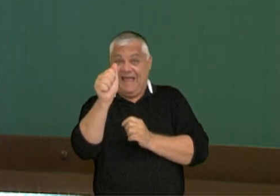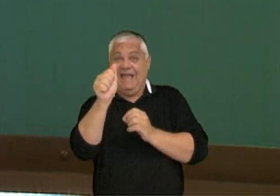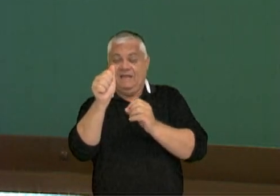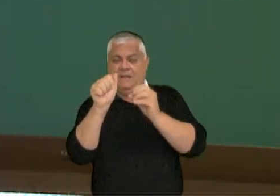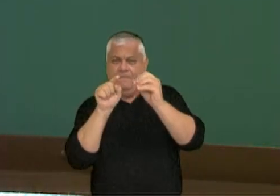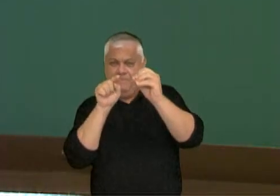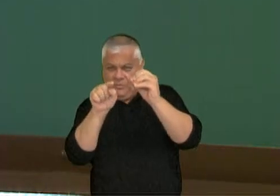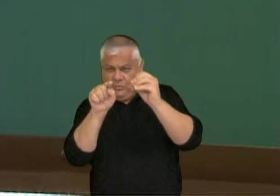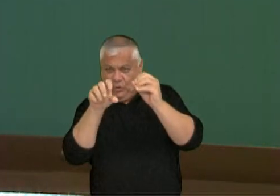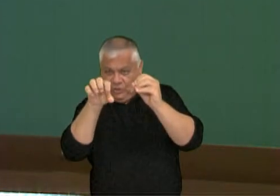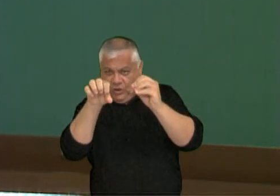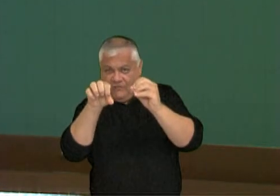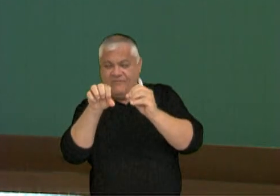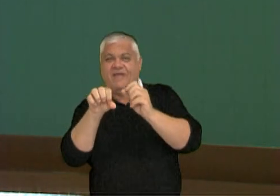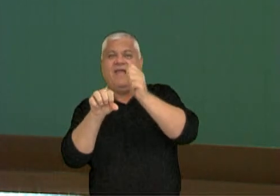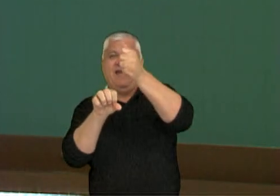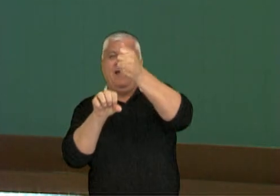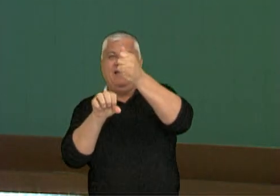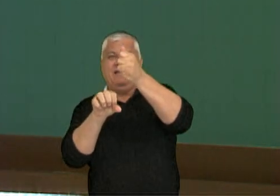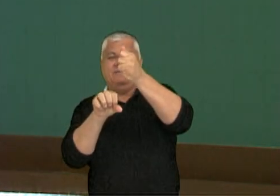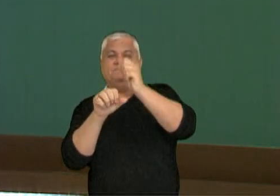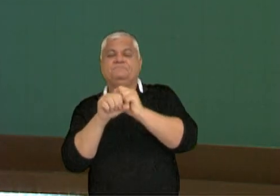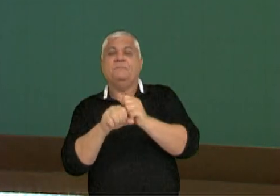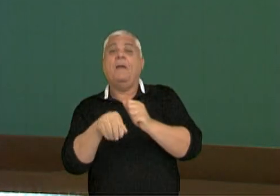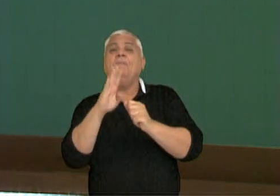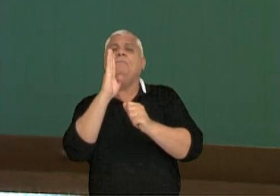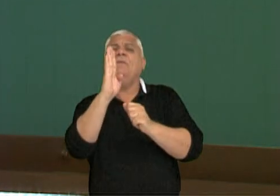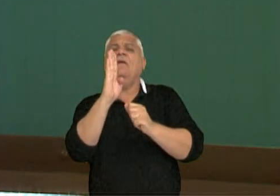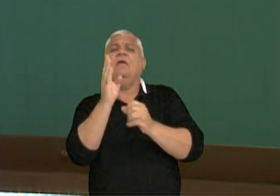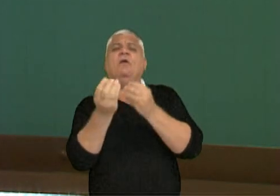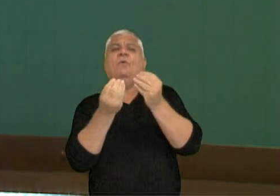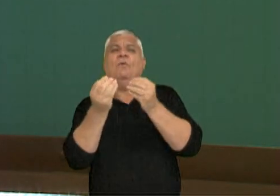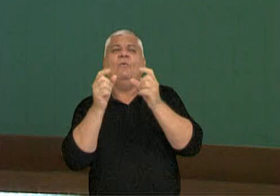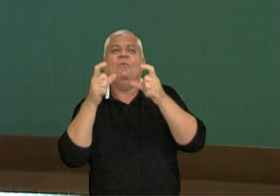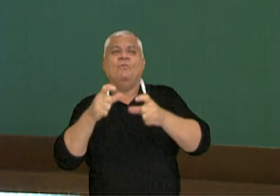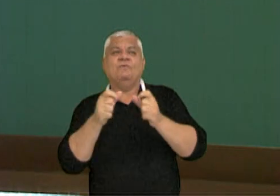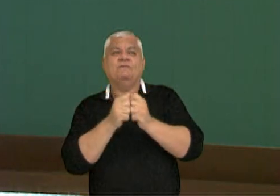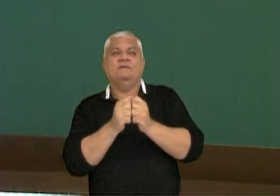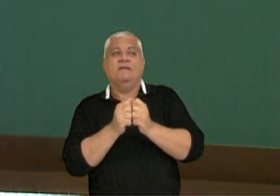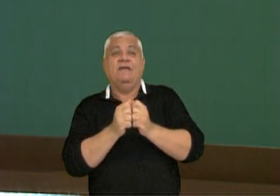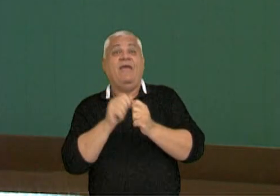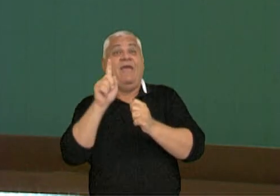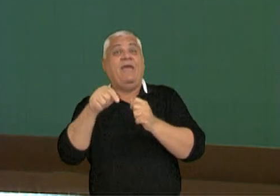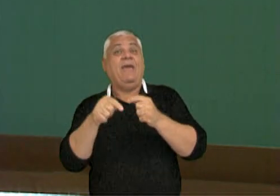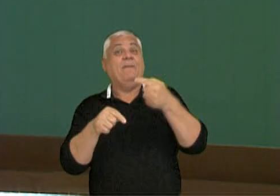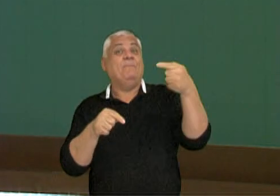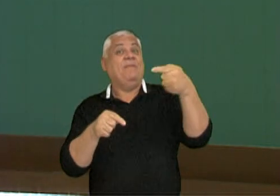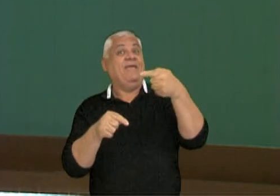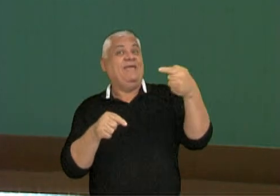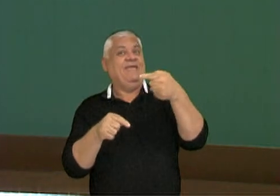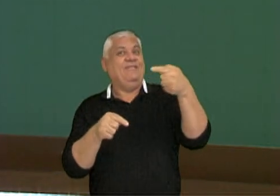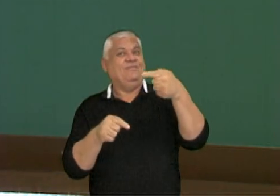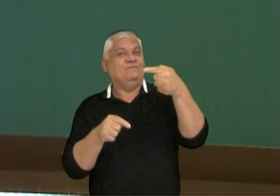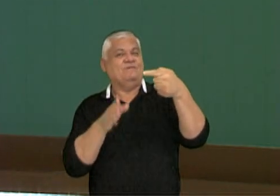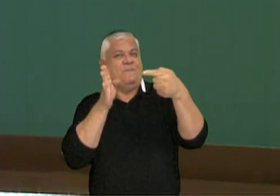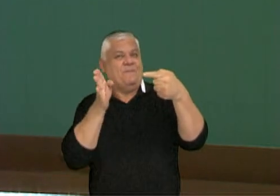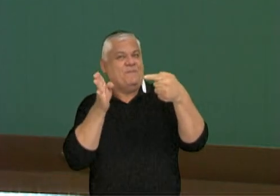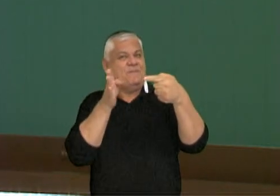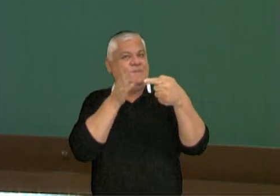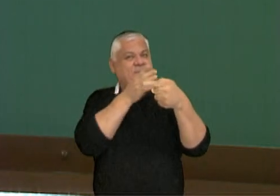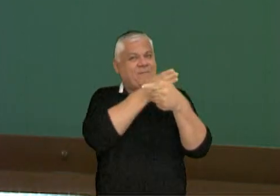marcar ponto A. E para localizar o ponto B? Veja, o B é menos 3/5.